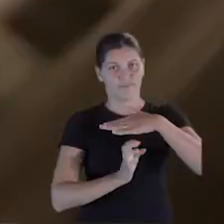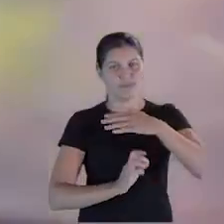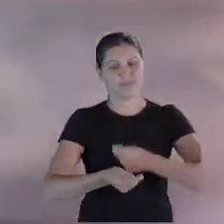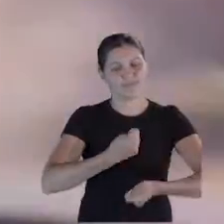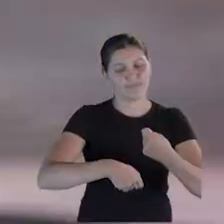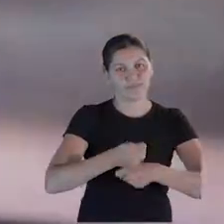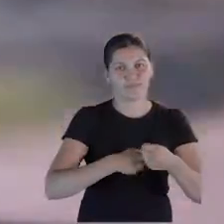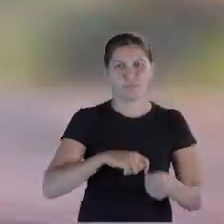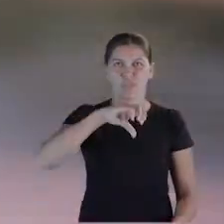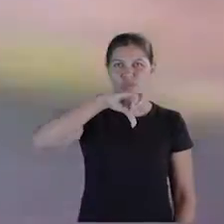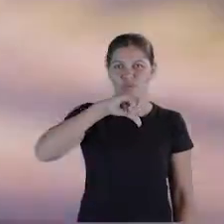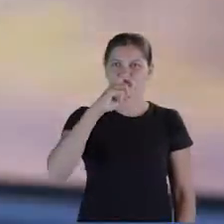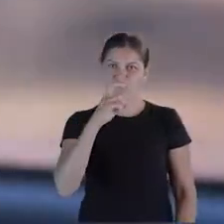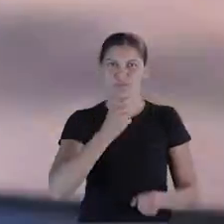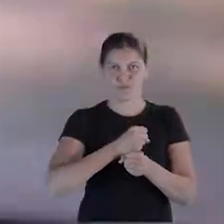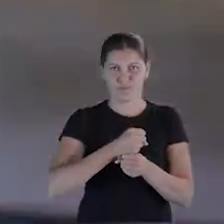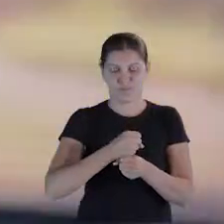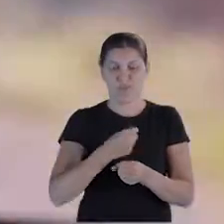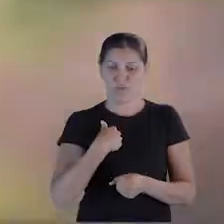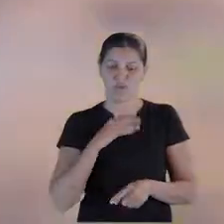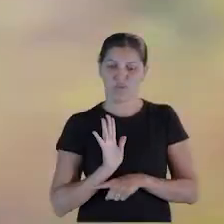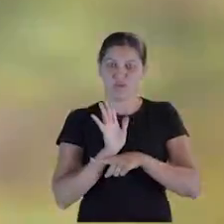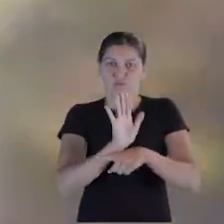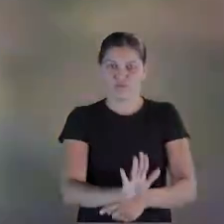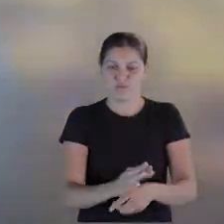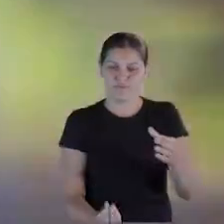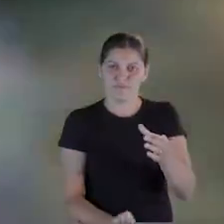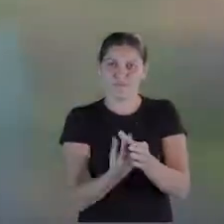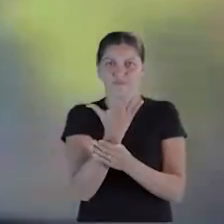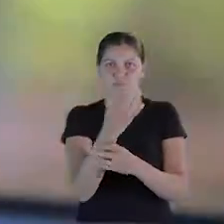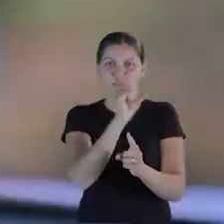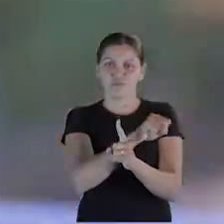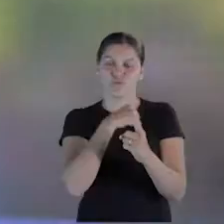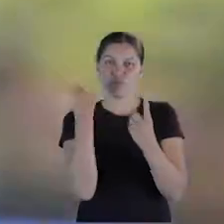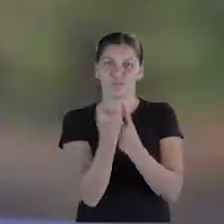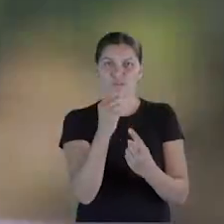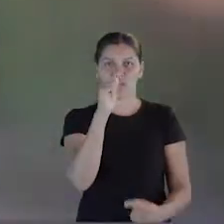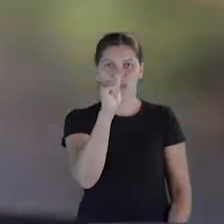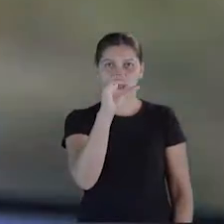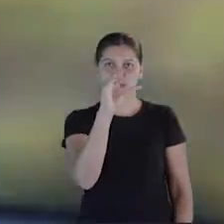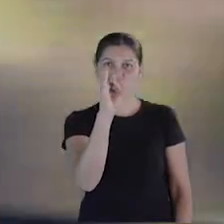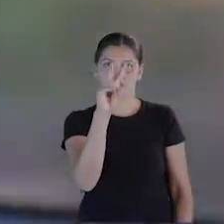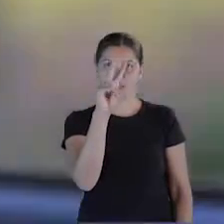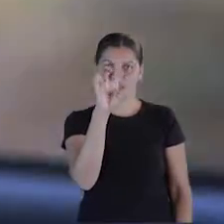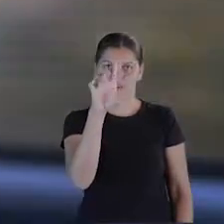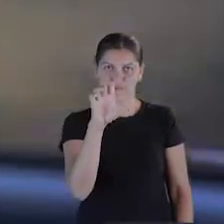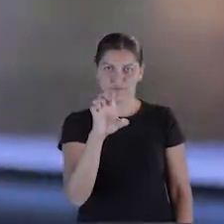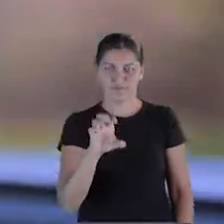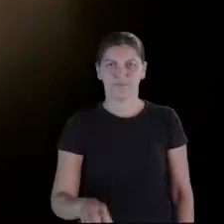administrador. Em 95, eu ajudei a fundar a Associação Comercial, a